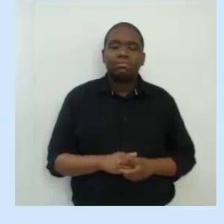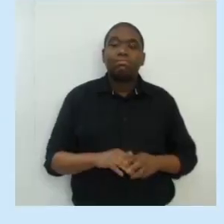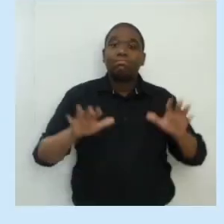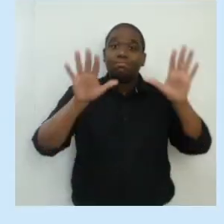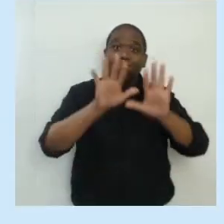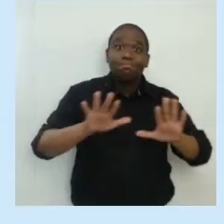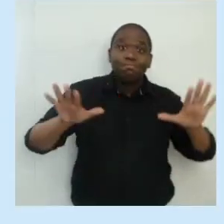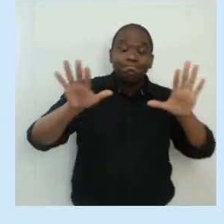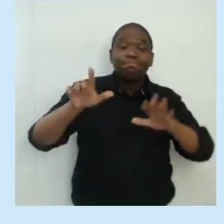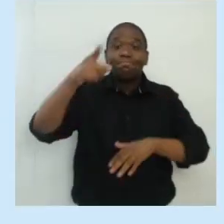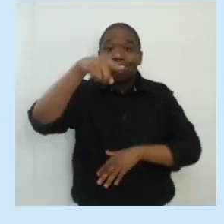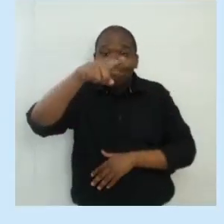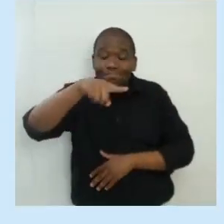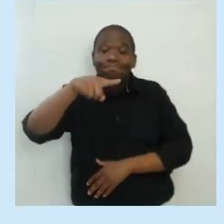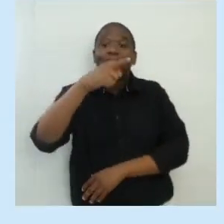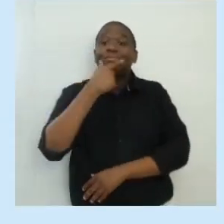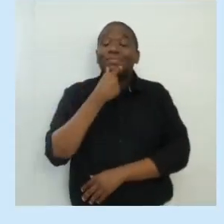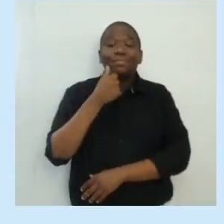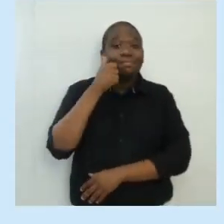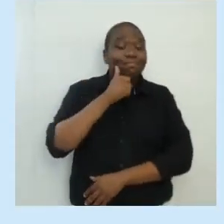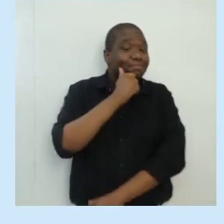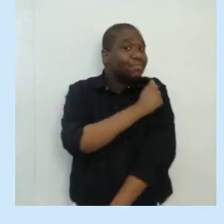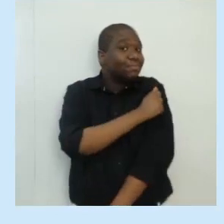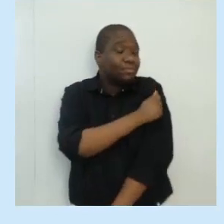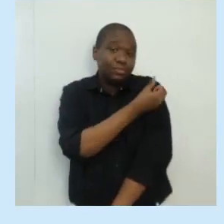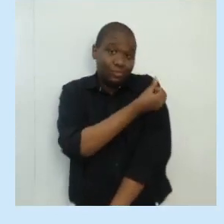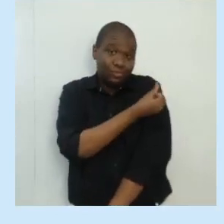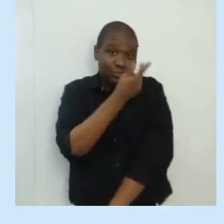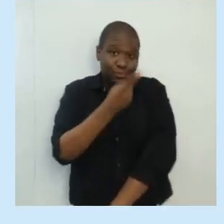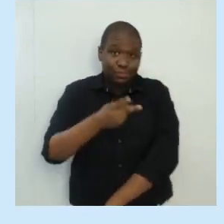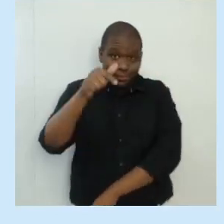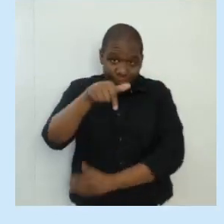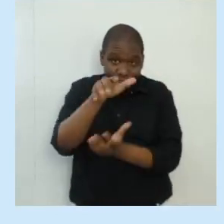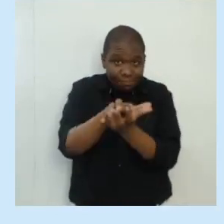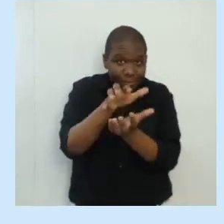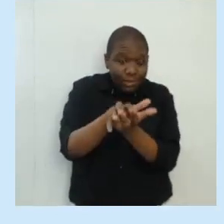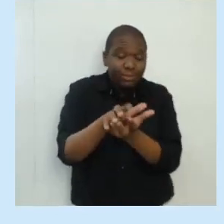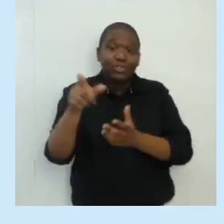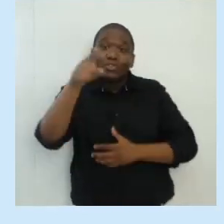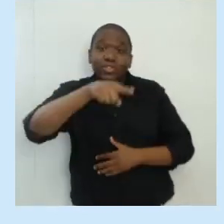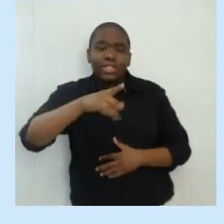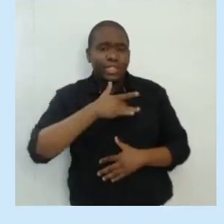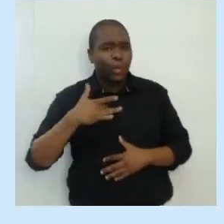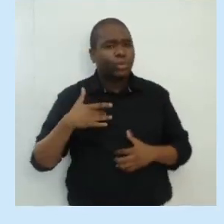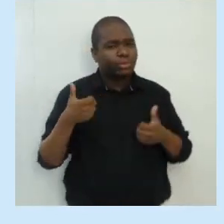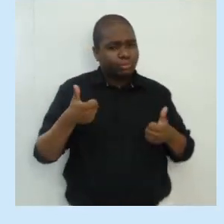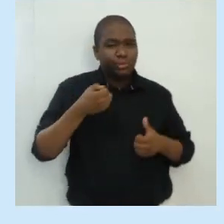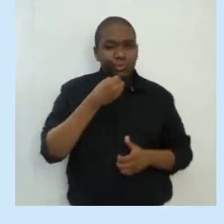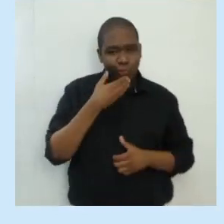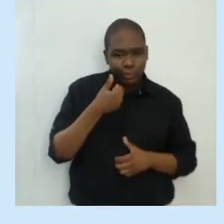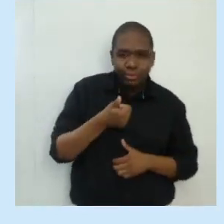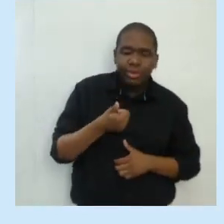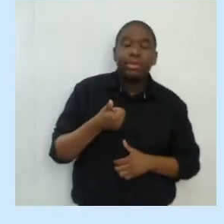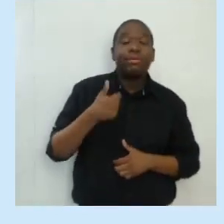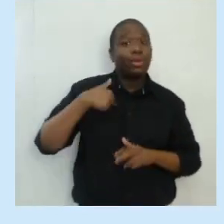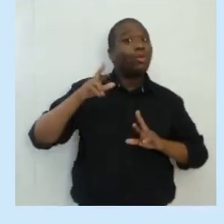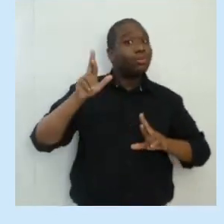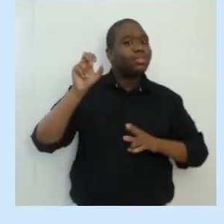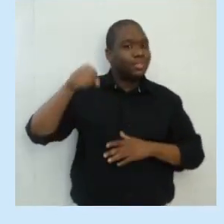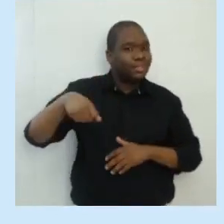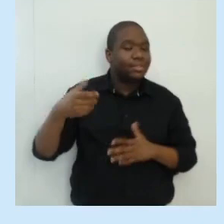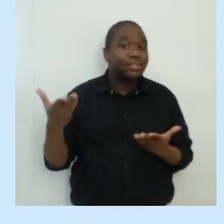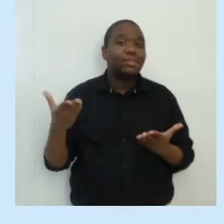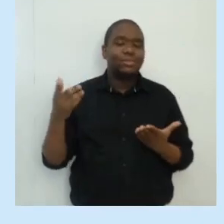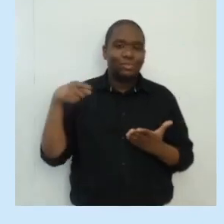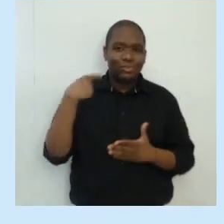Olá, aluna! Olá, aluno do sexto ano do estado de Pernambuco. Tudo bem com vocês? Eu espero que sim. E aí, prontos